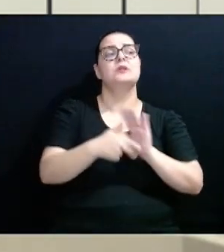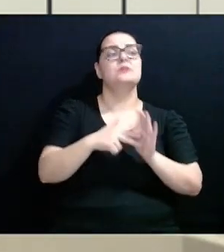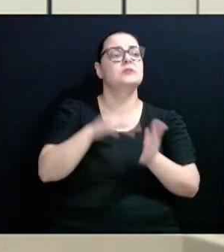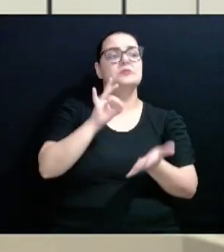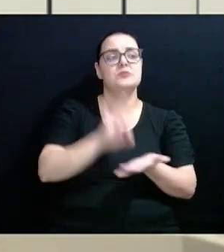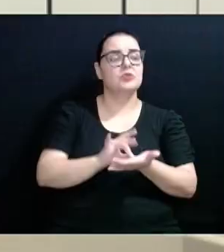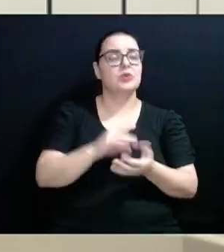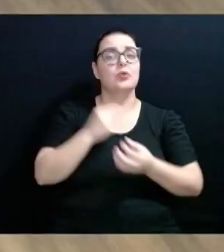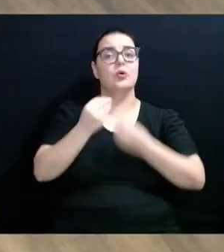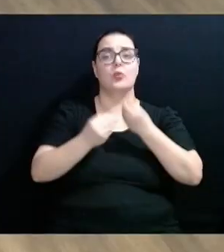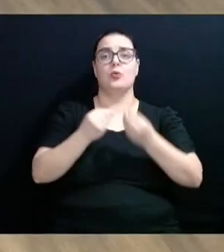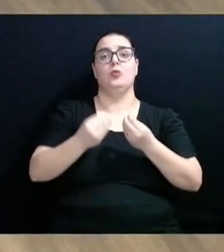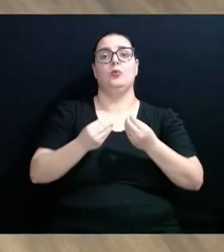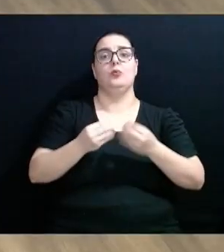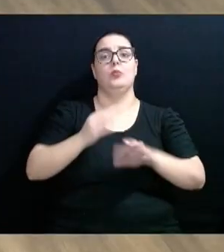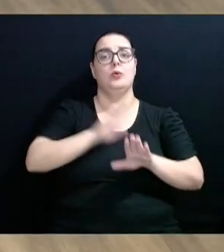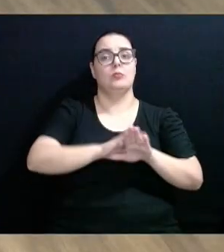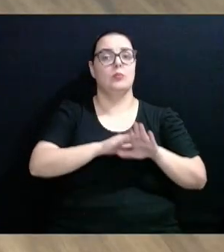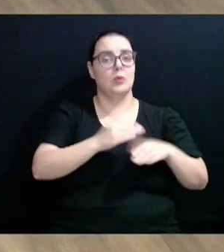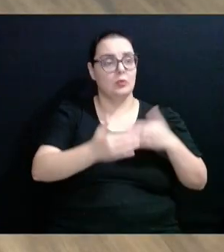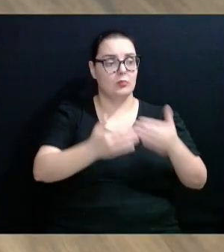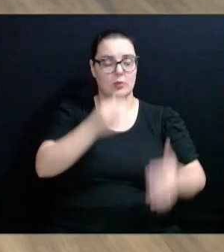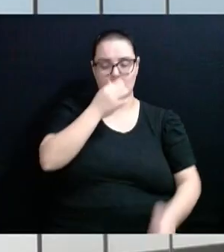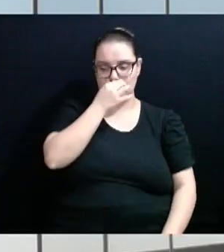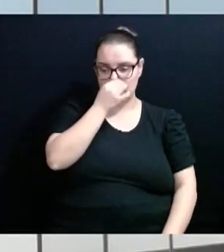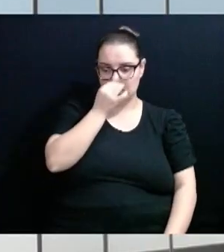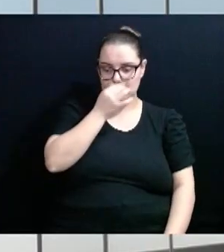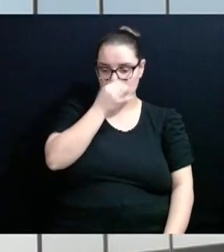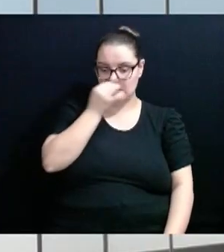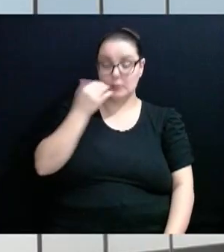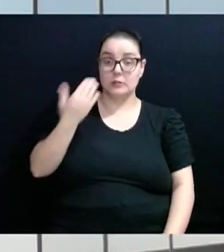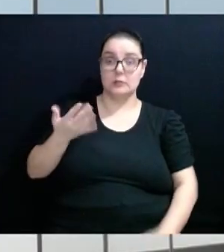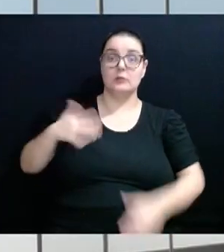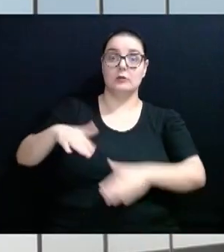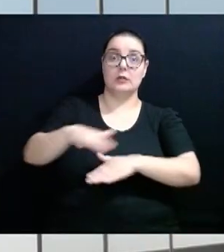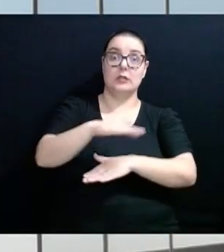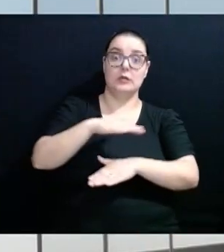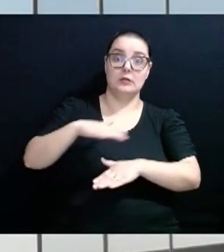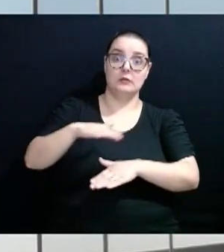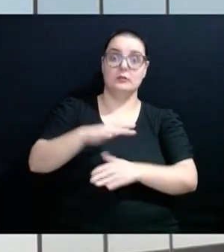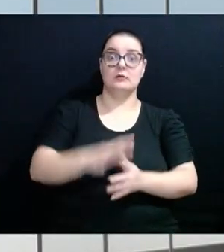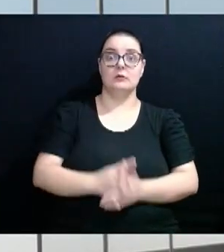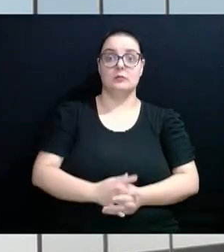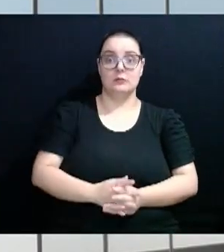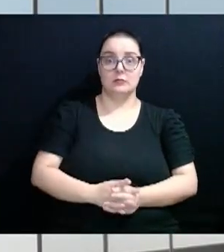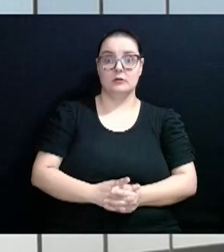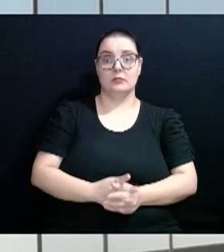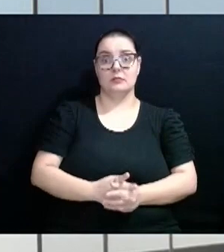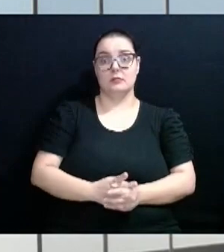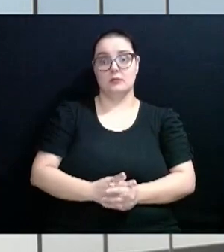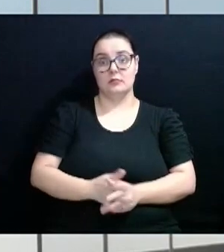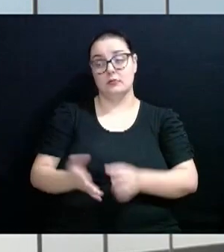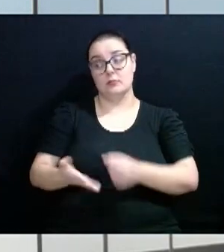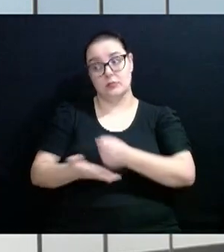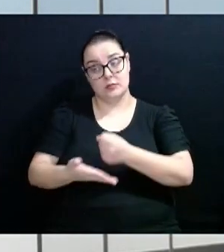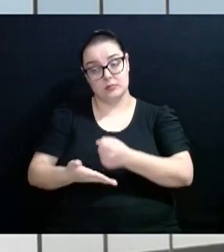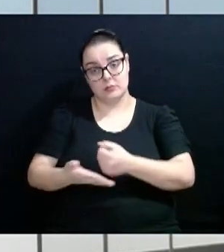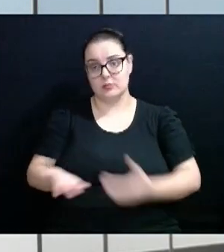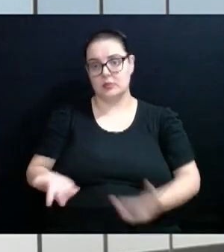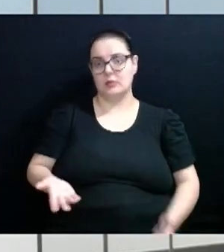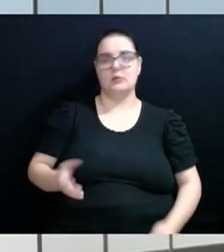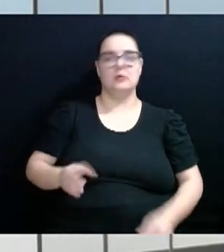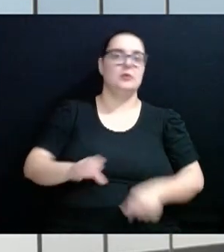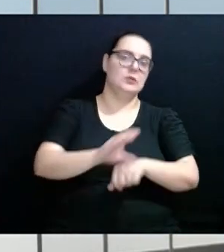sido exercida? Então, a soberania é um princípio básico, né, da Constituição